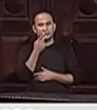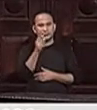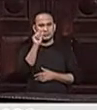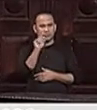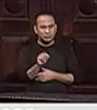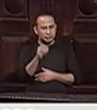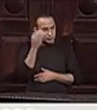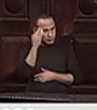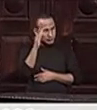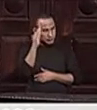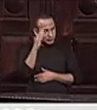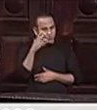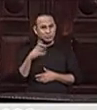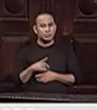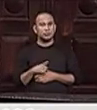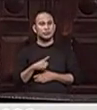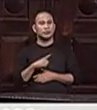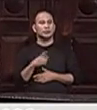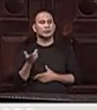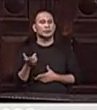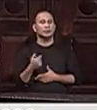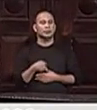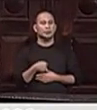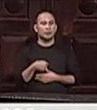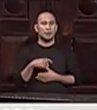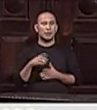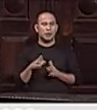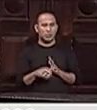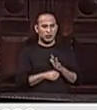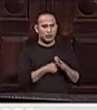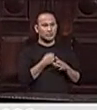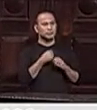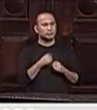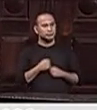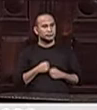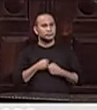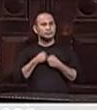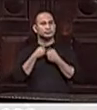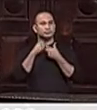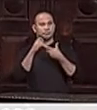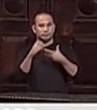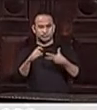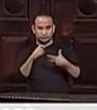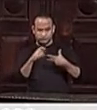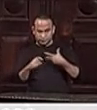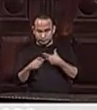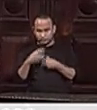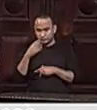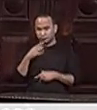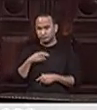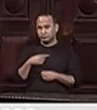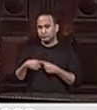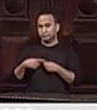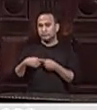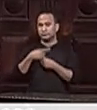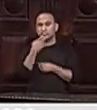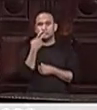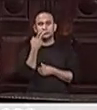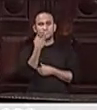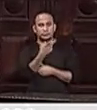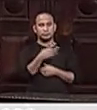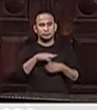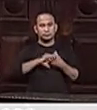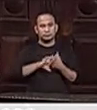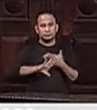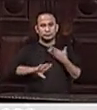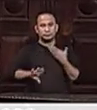que entendo que houve uma usurpação de autoridade do Poder Legislativo Municipal ao decretar o